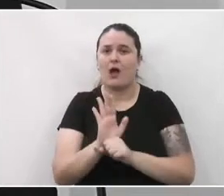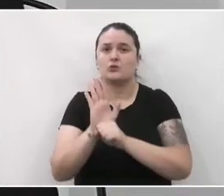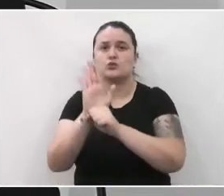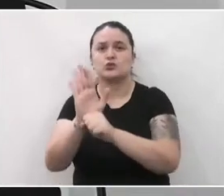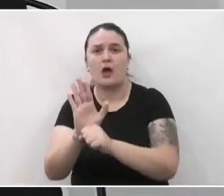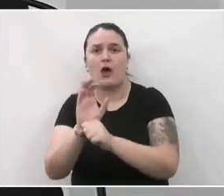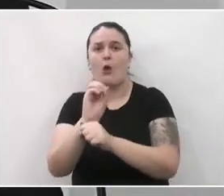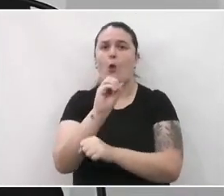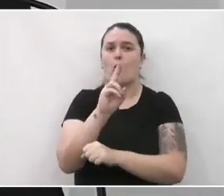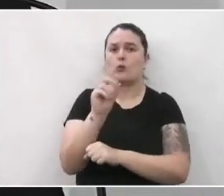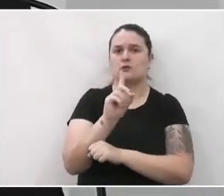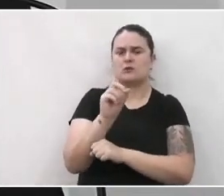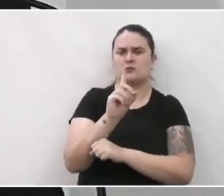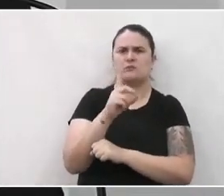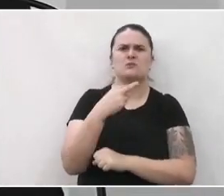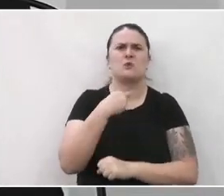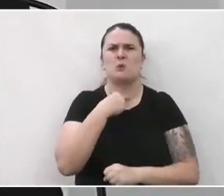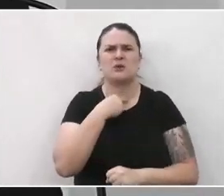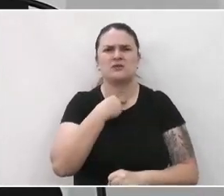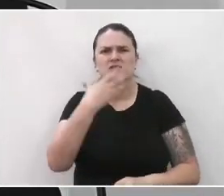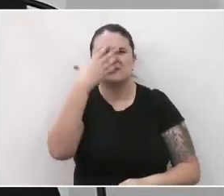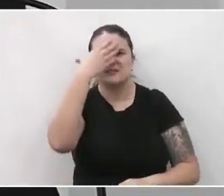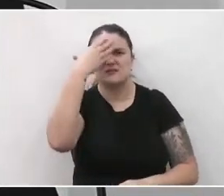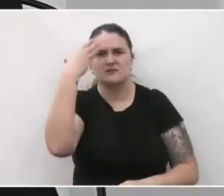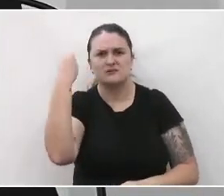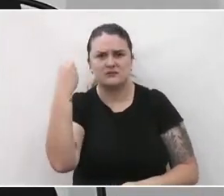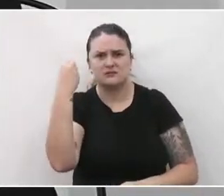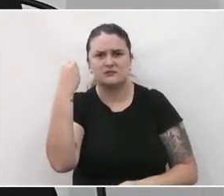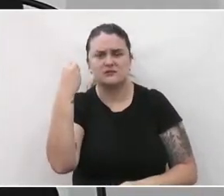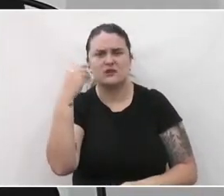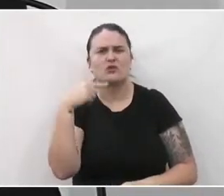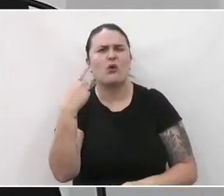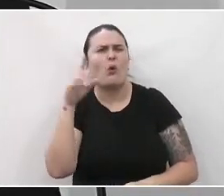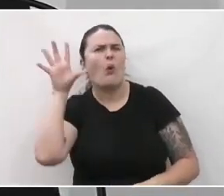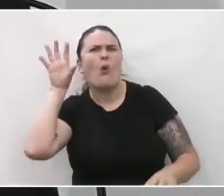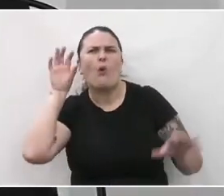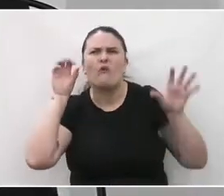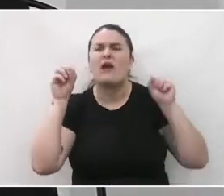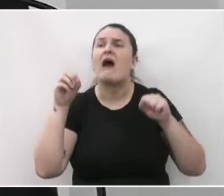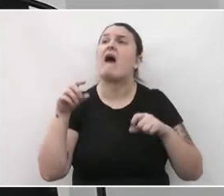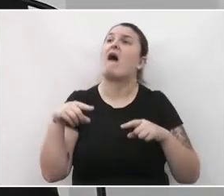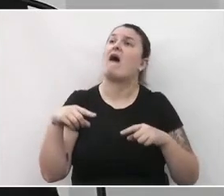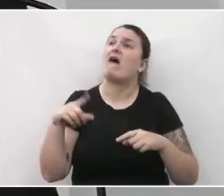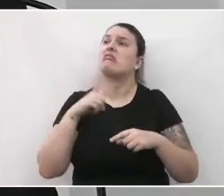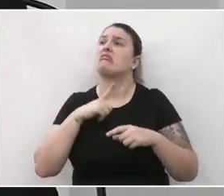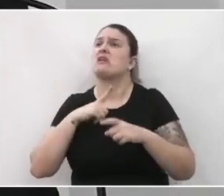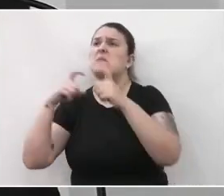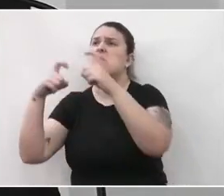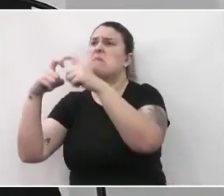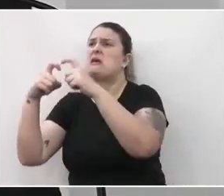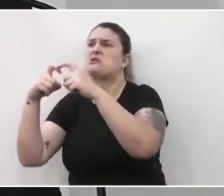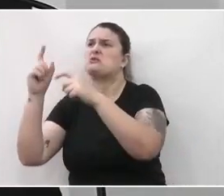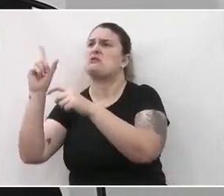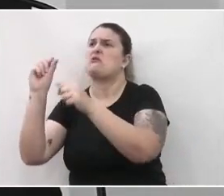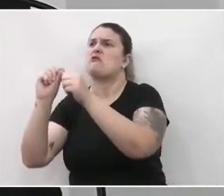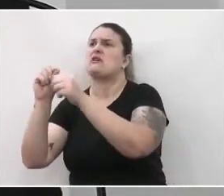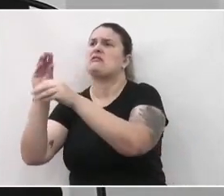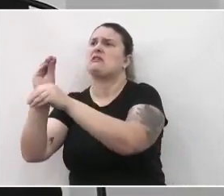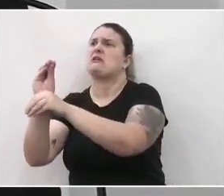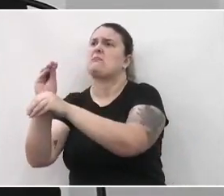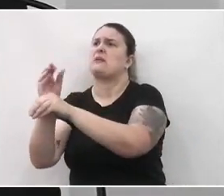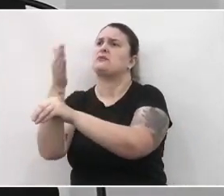não. Nós não podemos esquecer que a gente escuta muito, mas tem médicos que não estão fazendo o tratamento